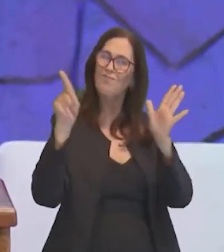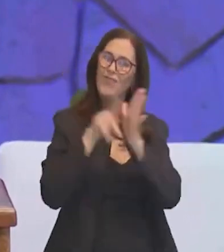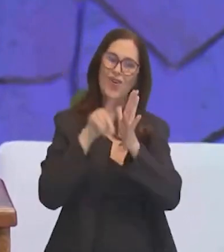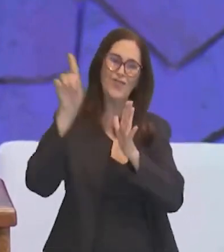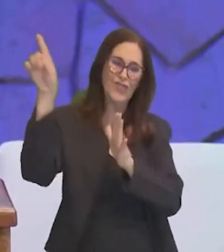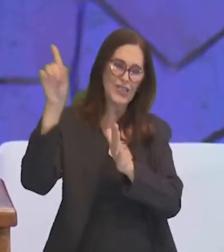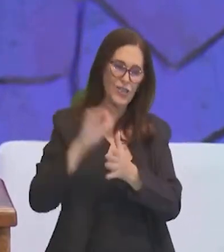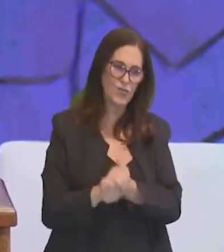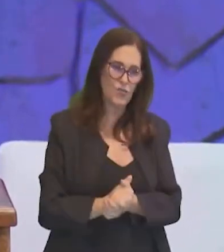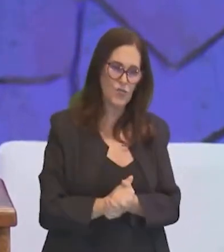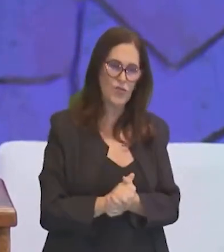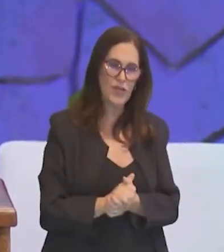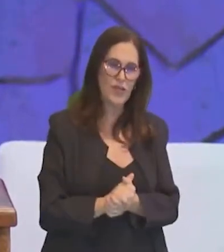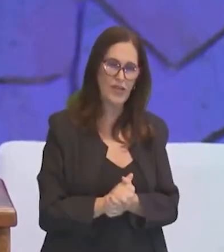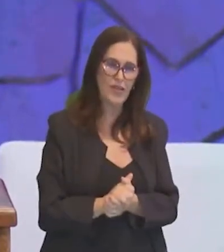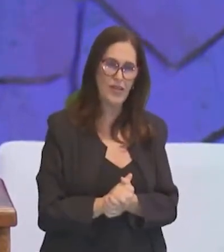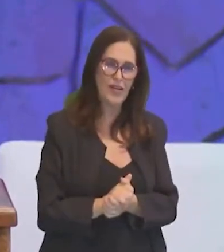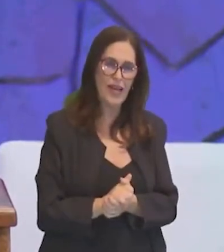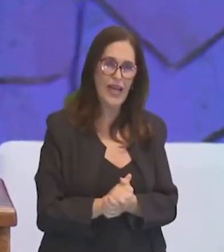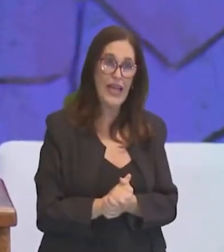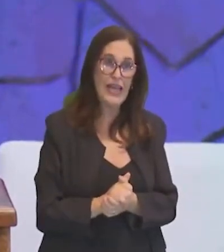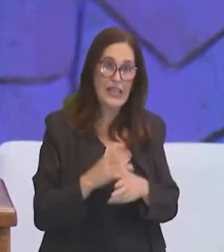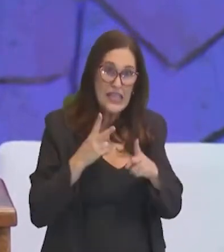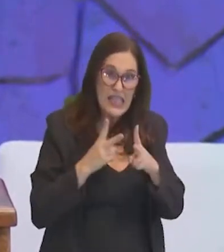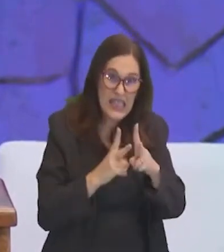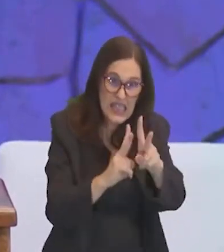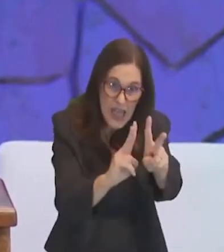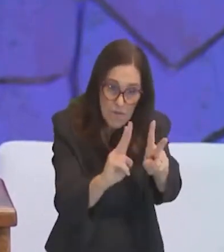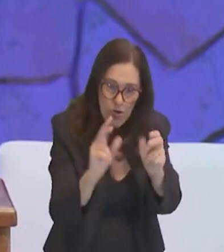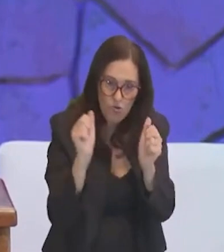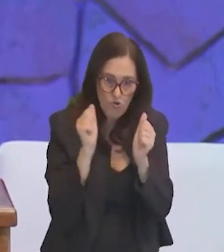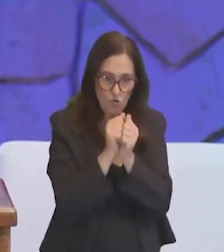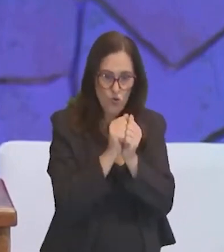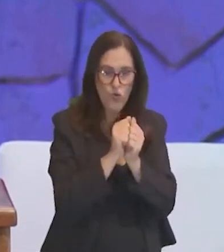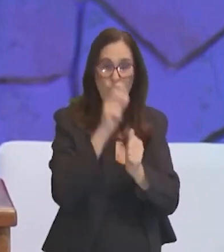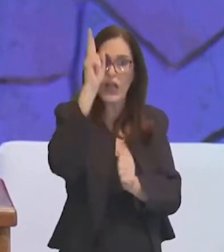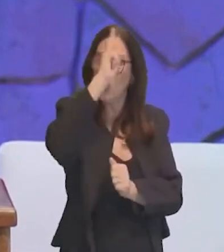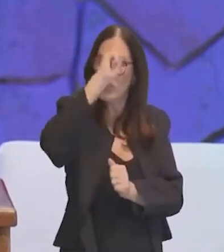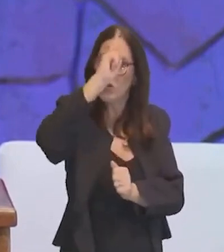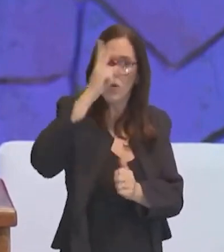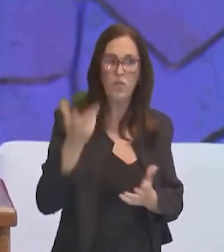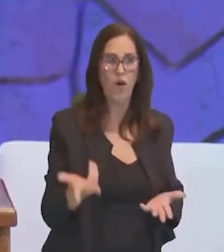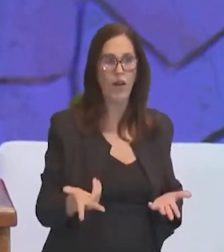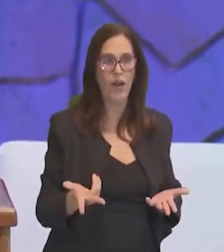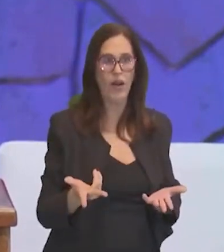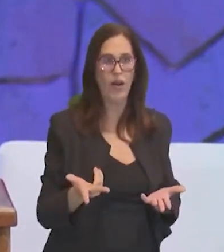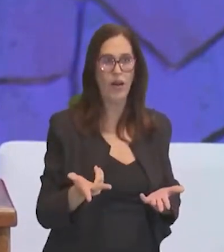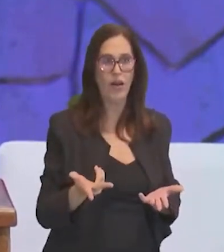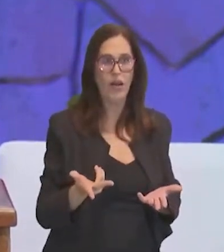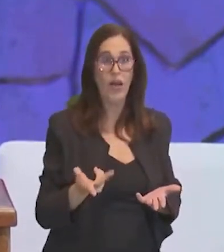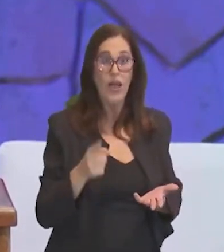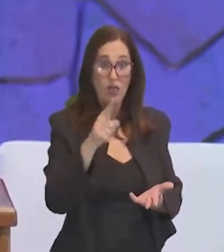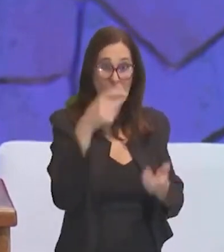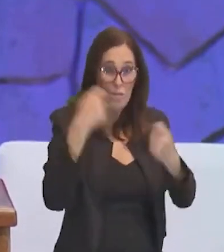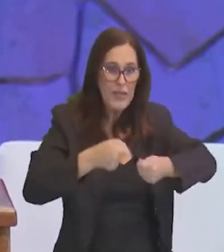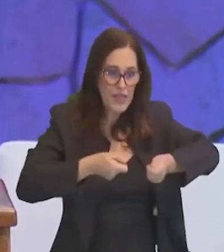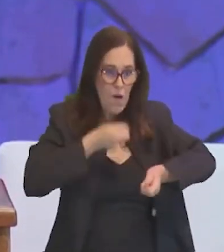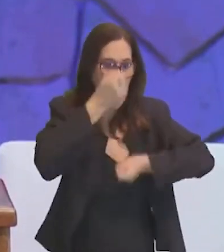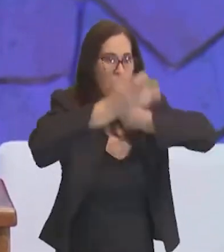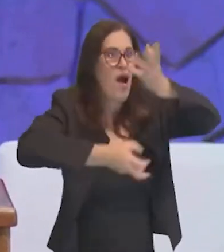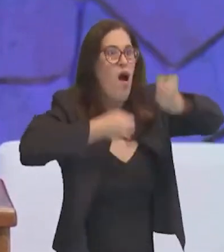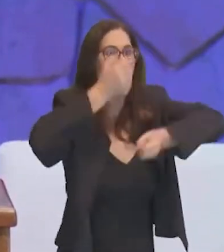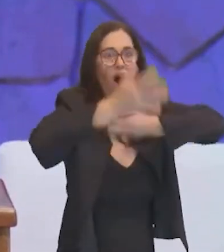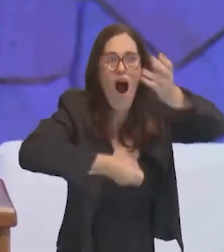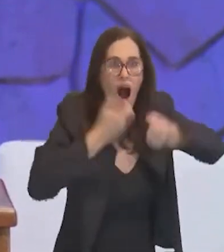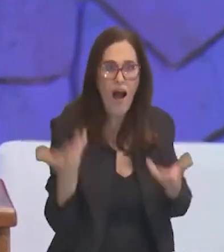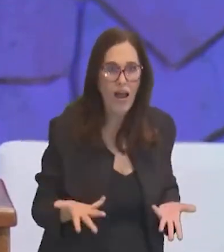e não aparte da sua boca. Não apartar da boca é o que, irmãos? Fale,